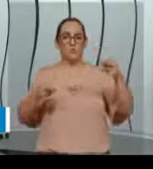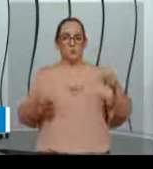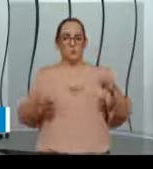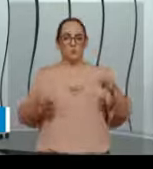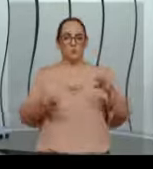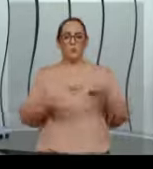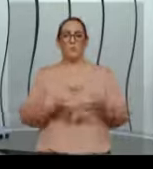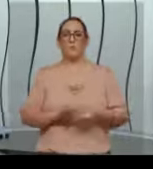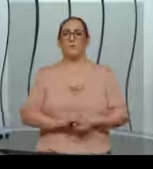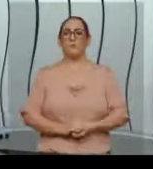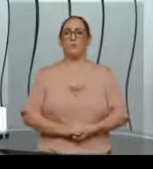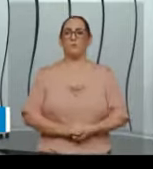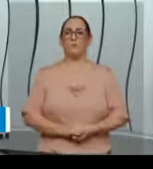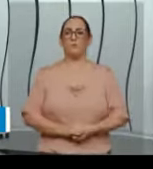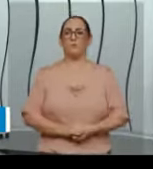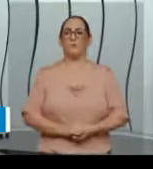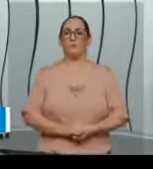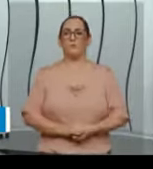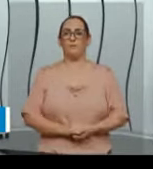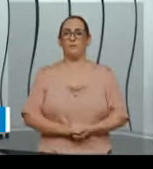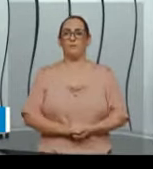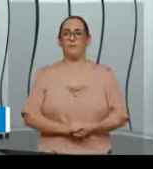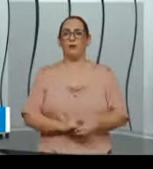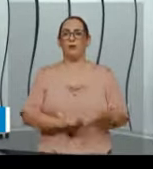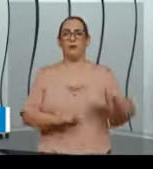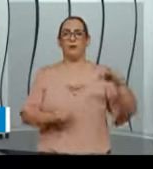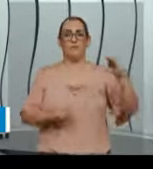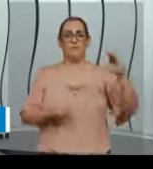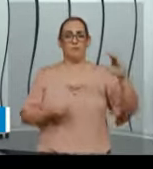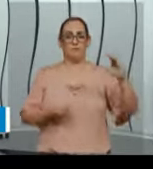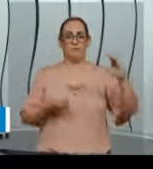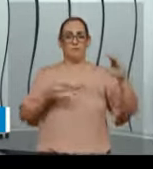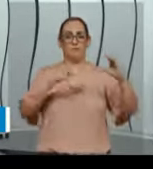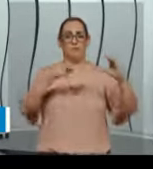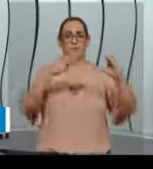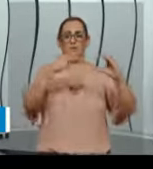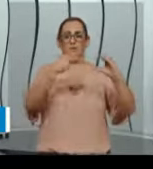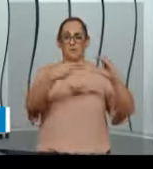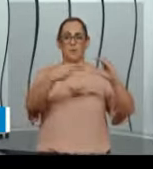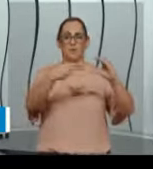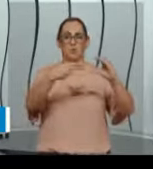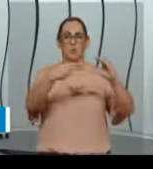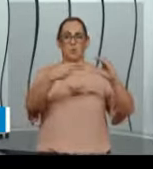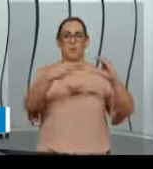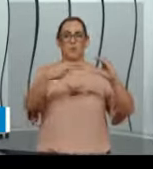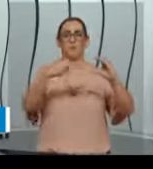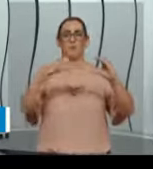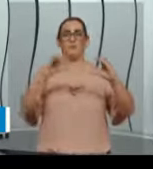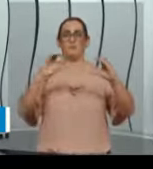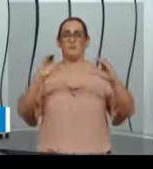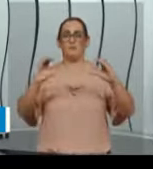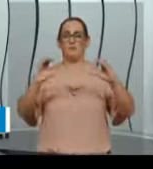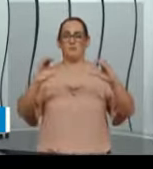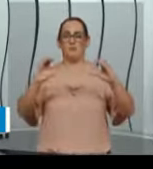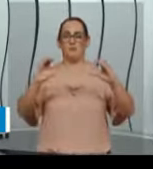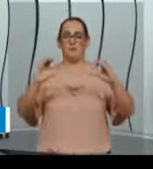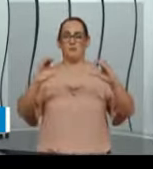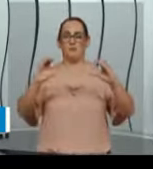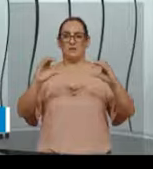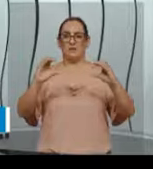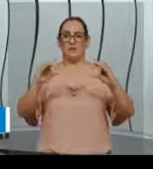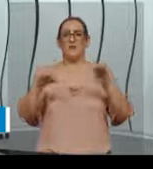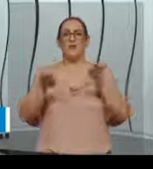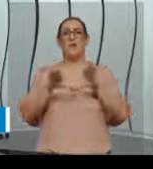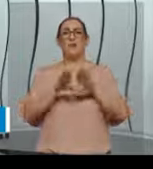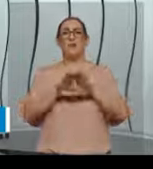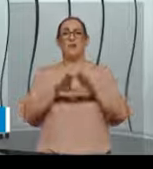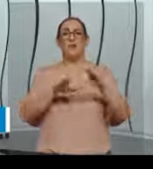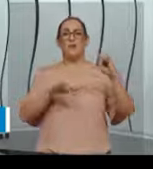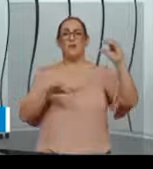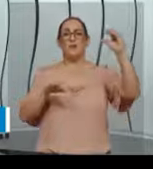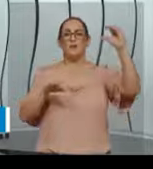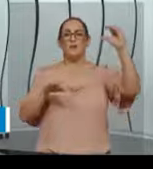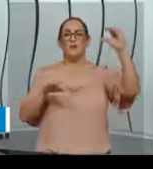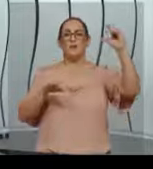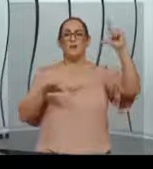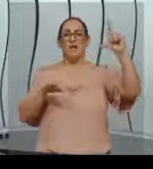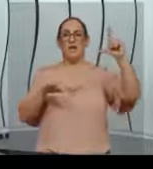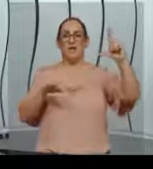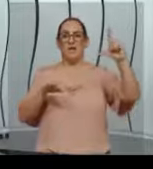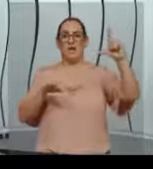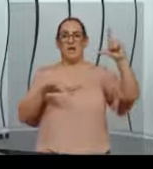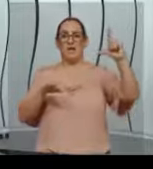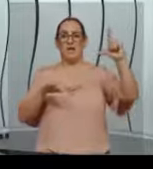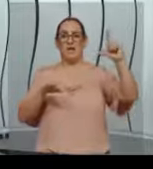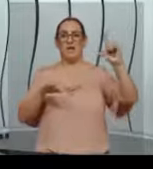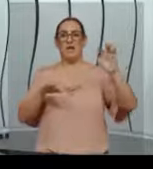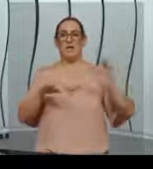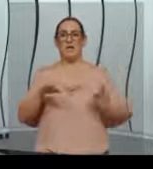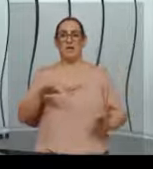eno. Então, aqui eu tenho todos os elementos diferentes também. Então, ele também é